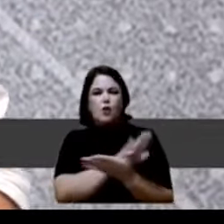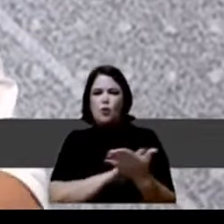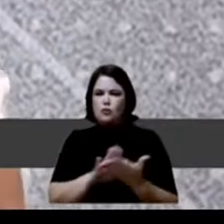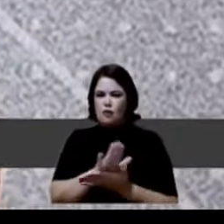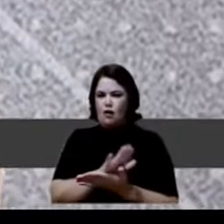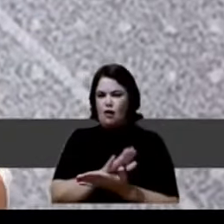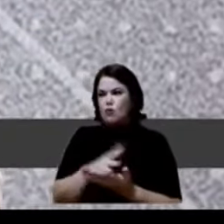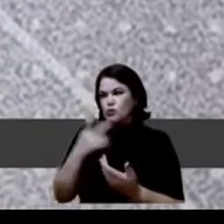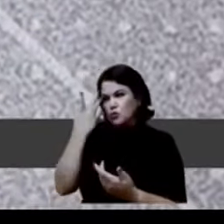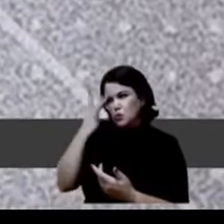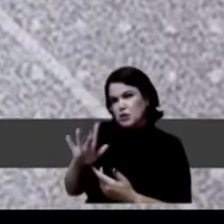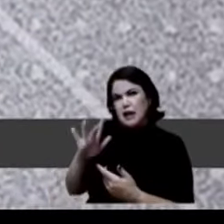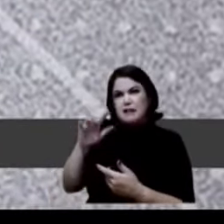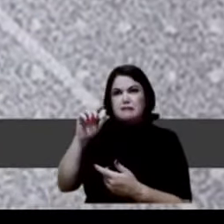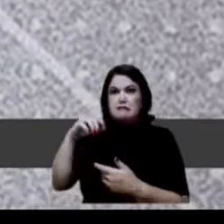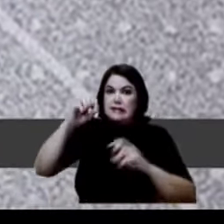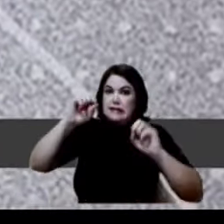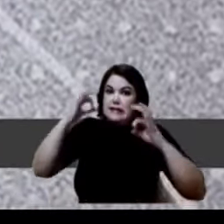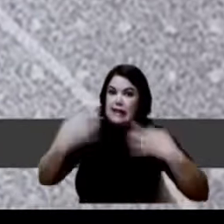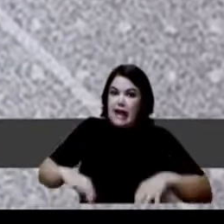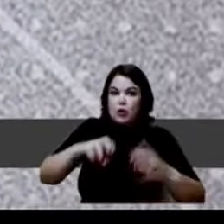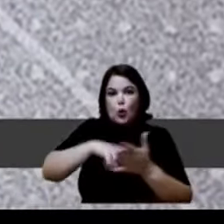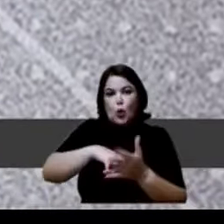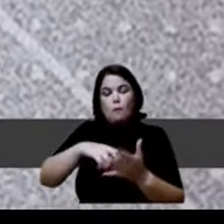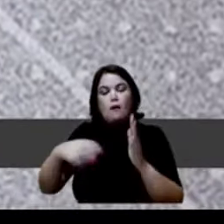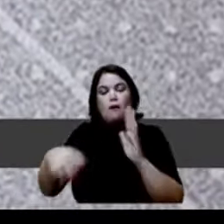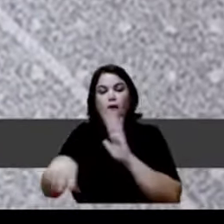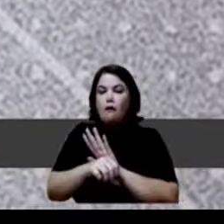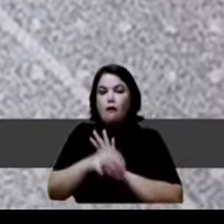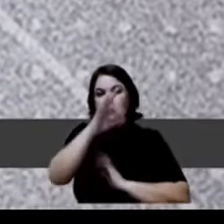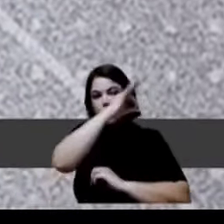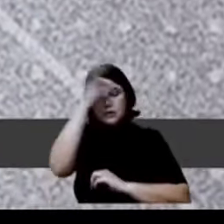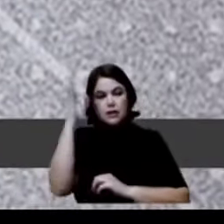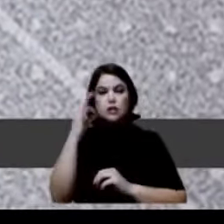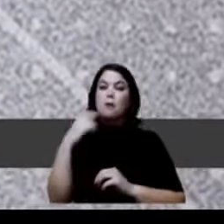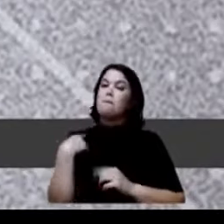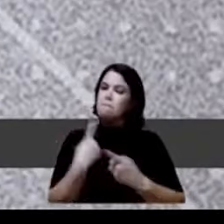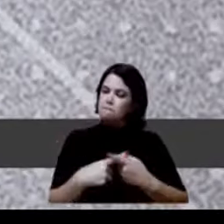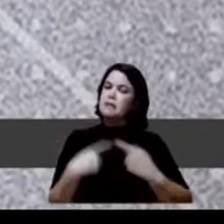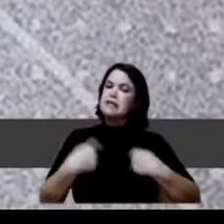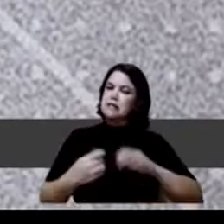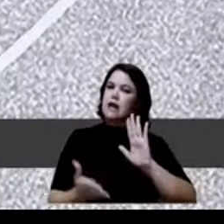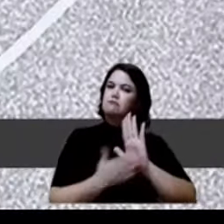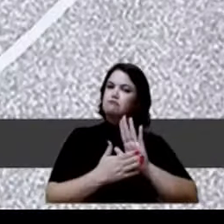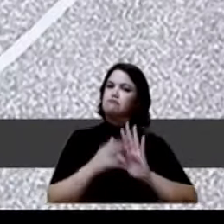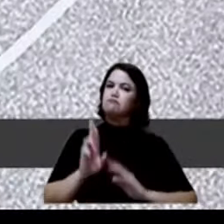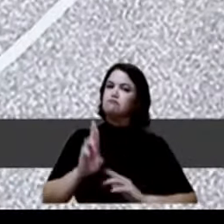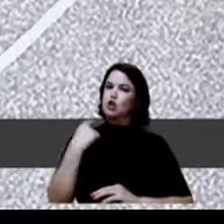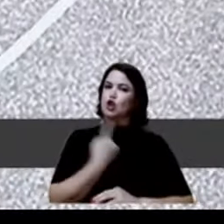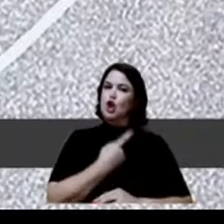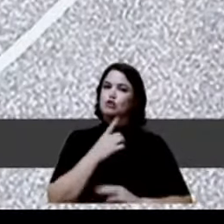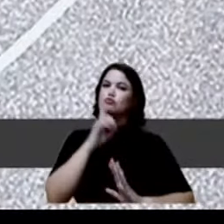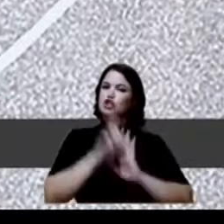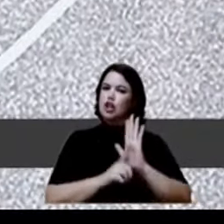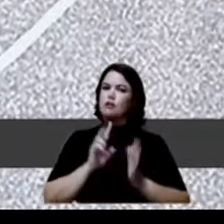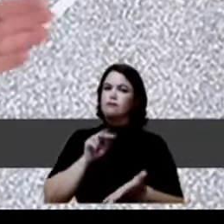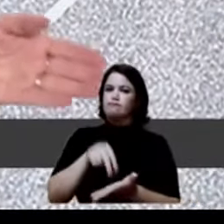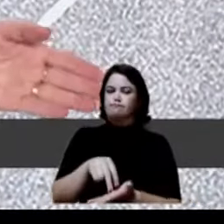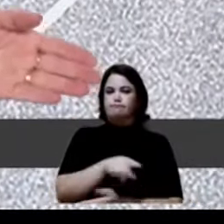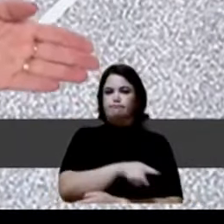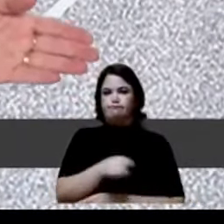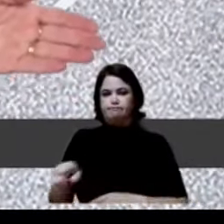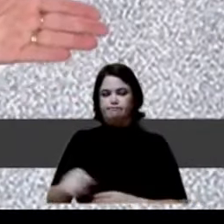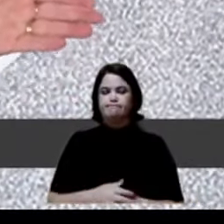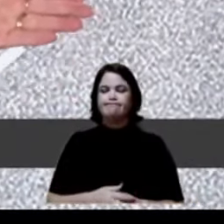nos acompanhando merece que a gente fale de proposta e respeite você que está aqui. Bom, a candidata Tabata